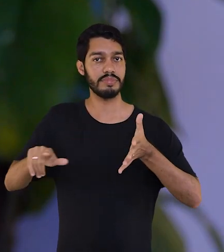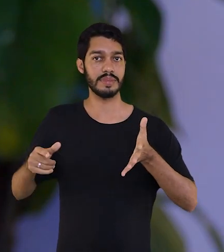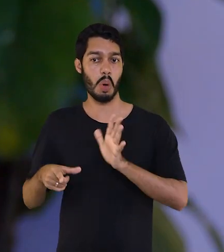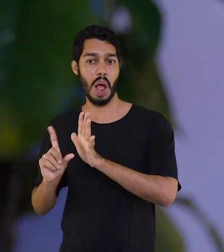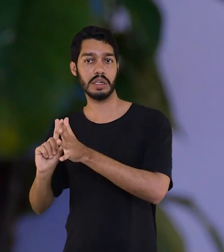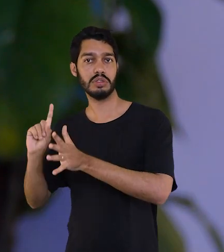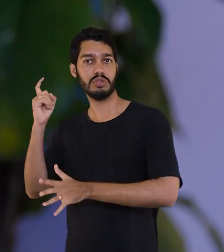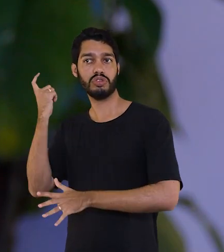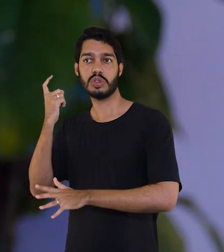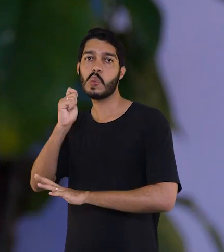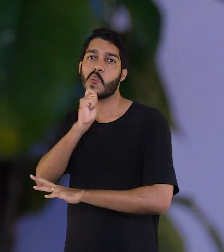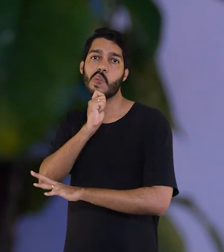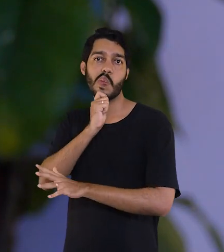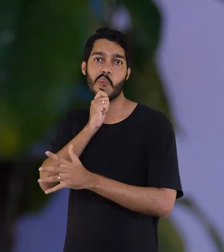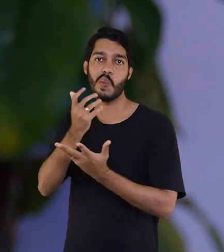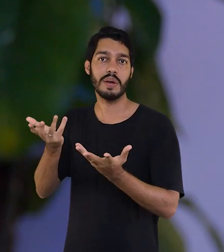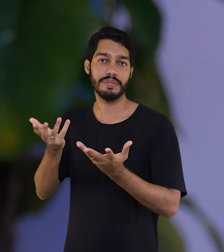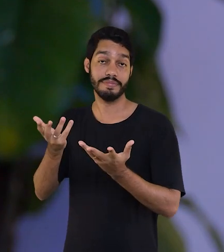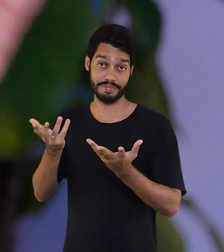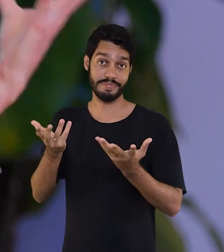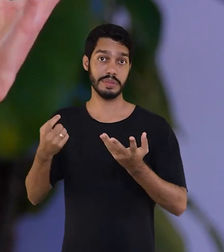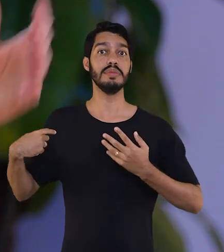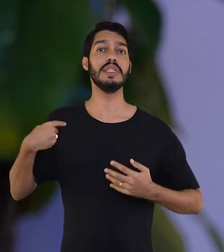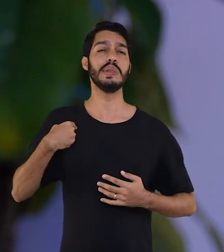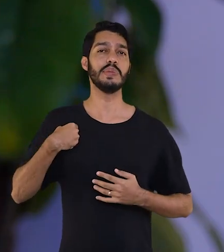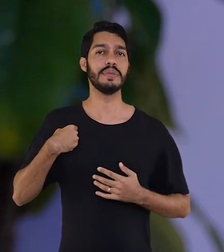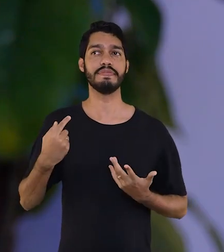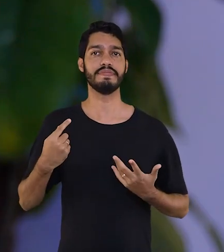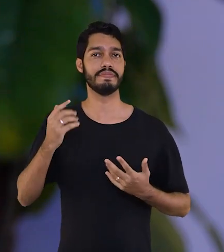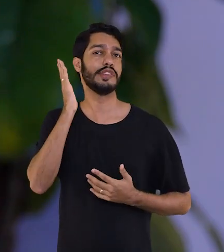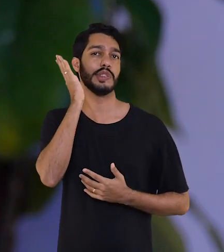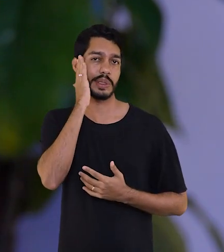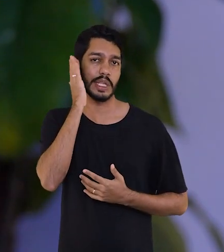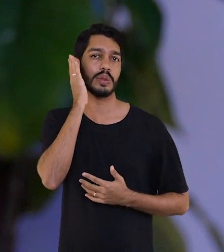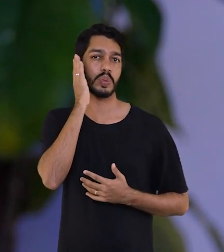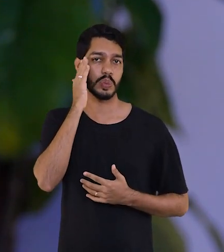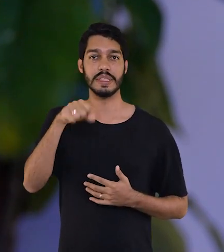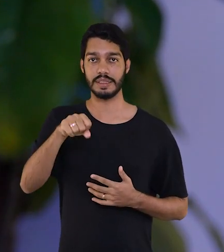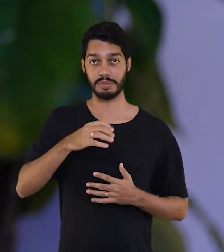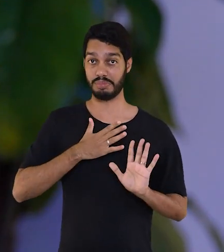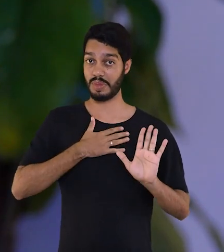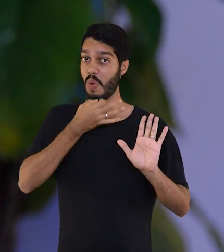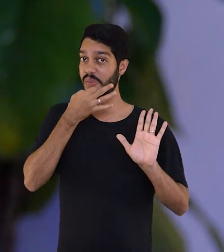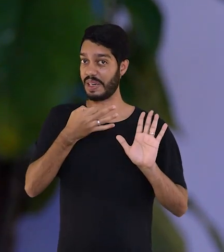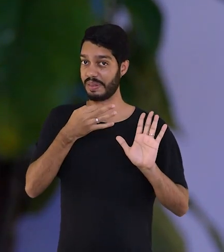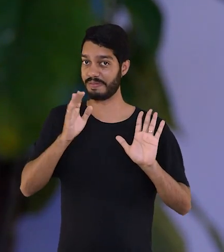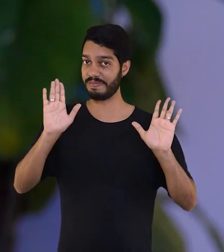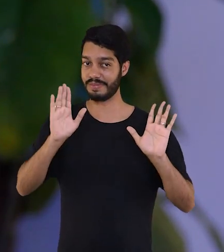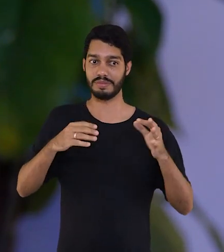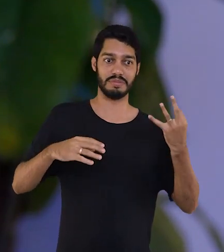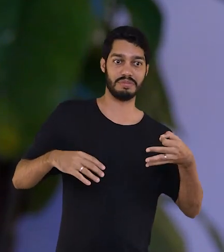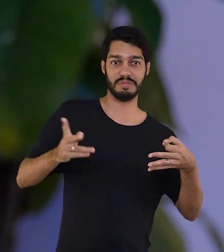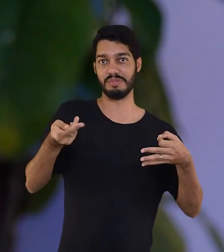leituras que antes eram muito dispersas. Eu entendo, assim, que...